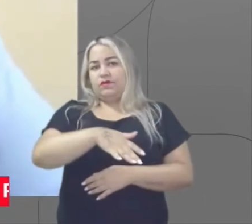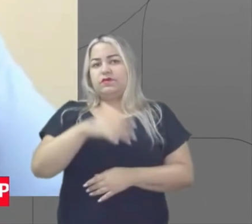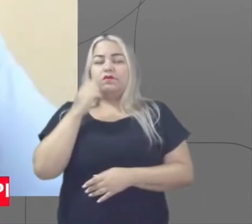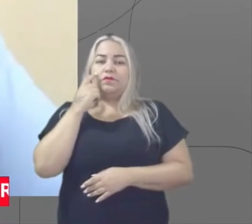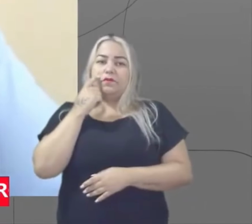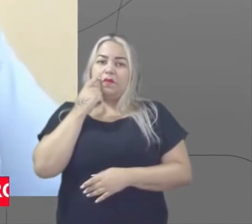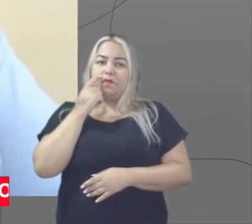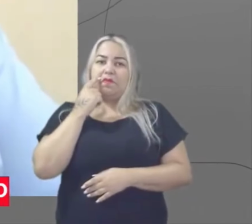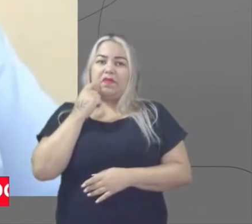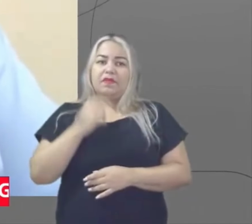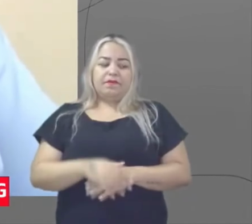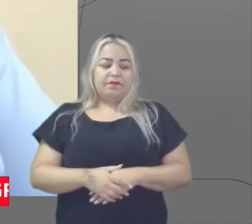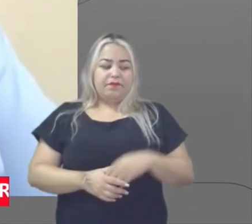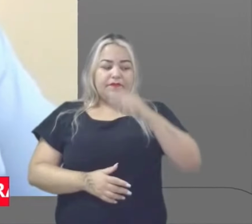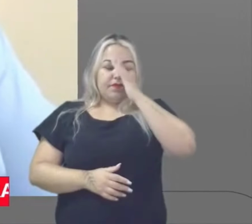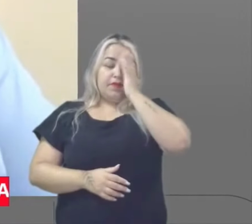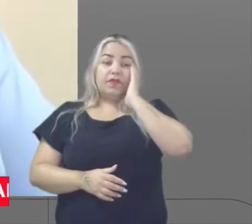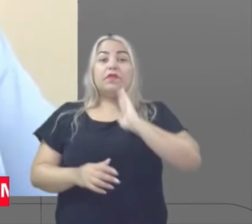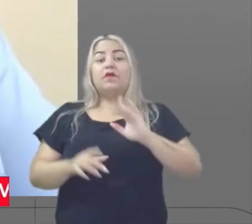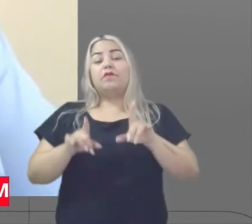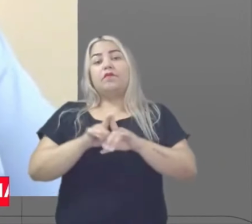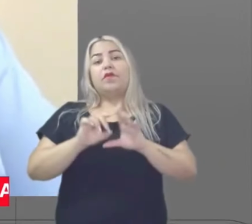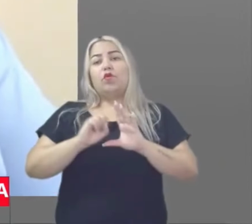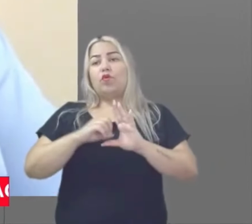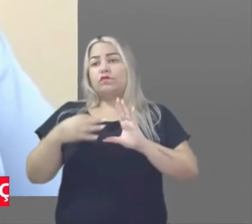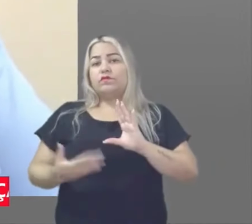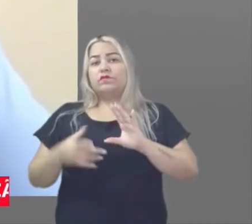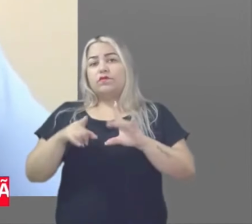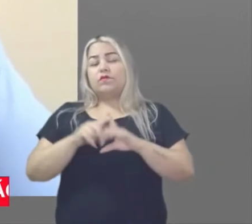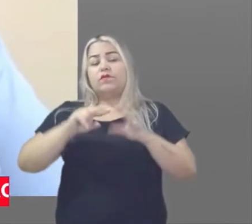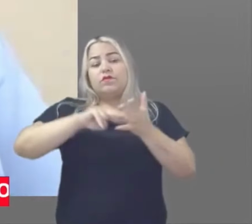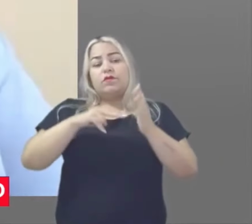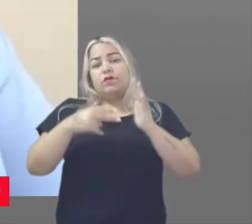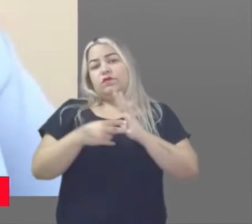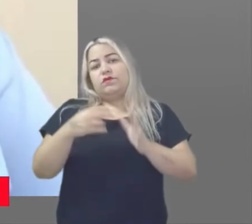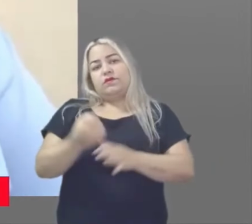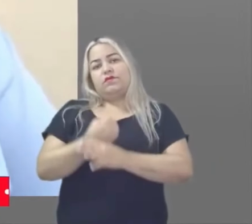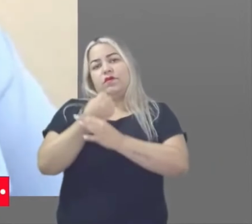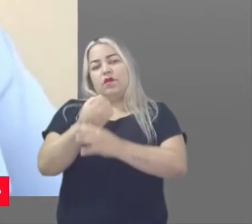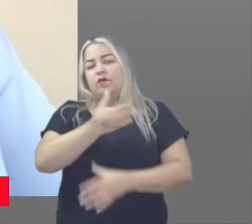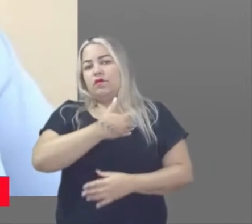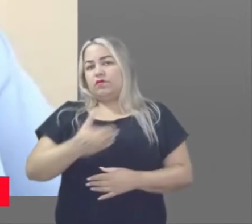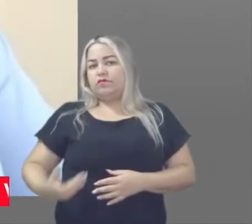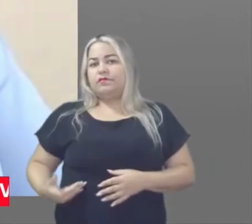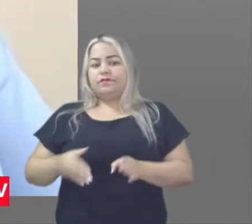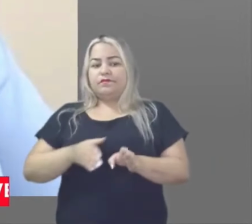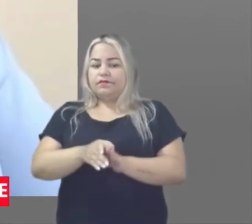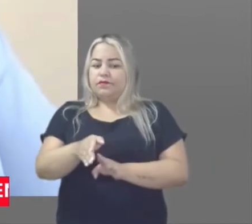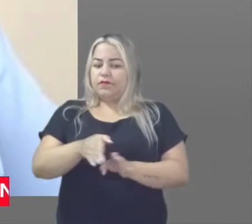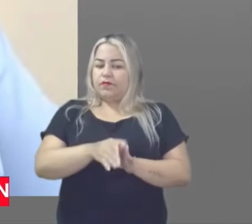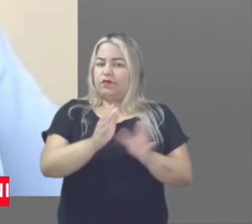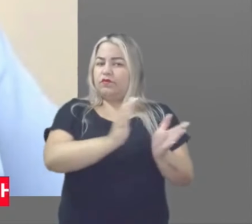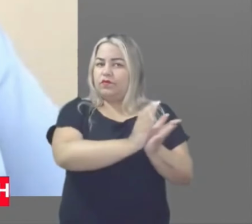mudar o conceito de segurança pública, mudar a orientação que se dá para a